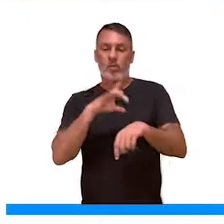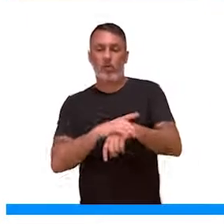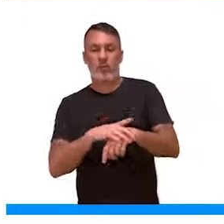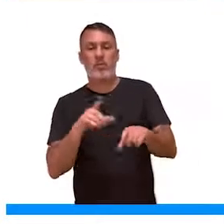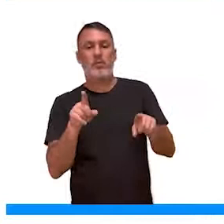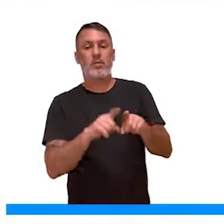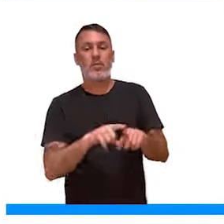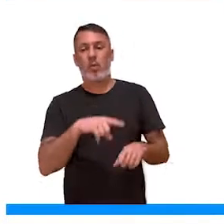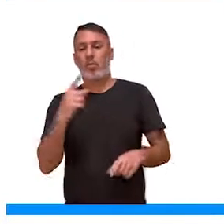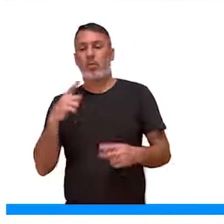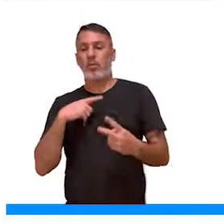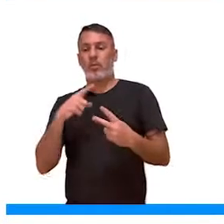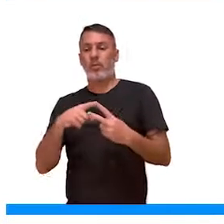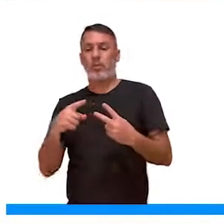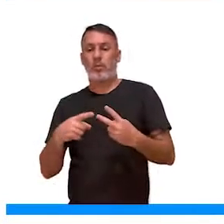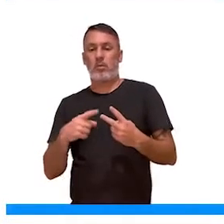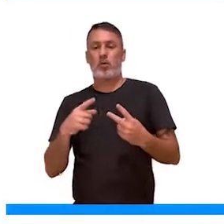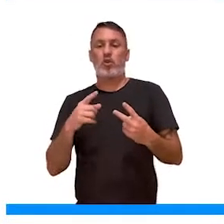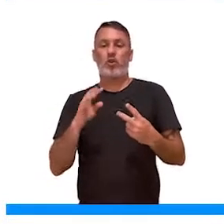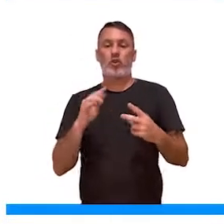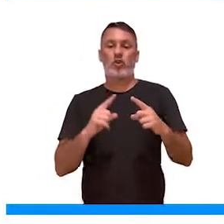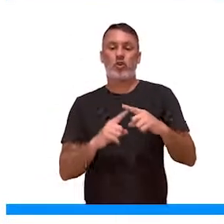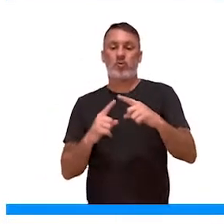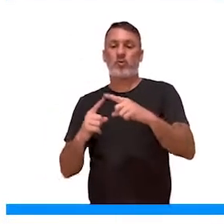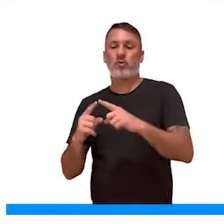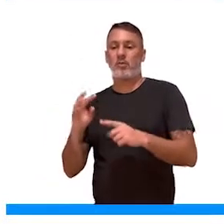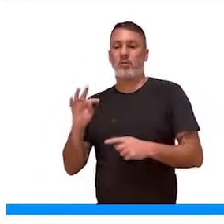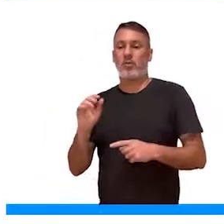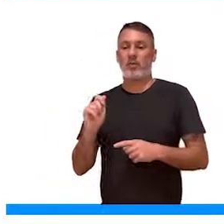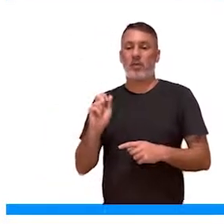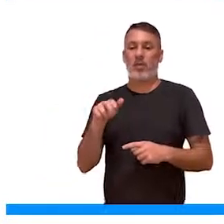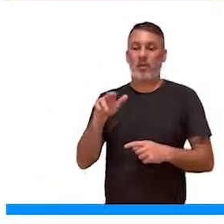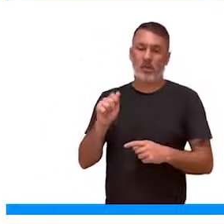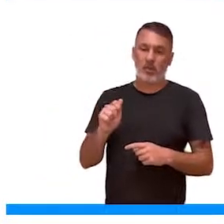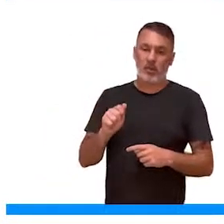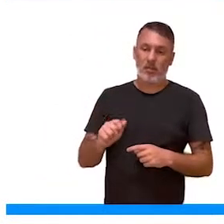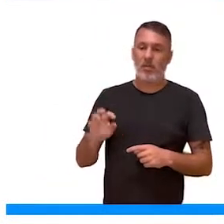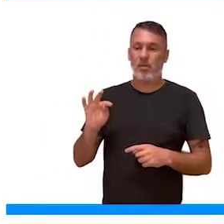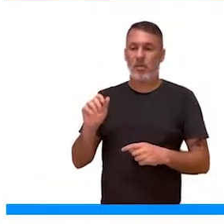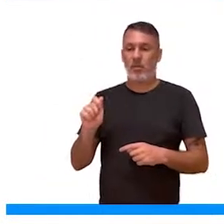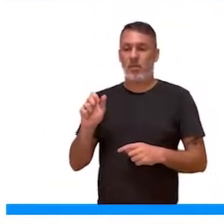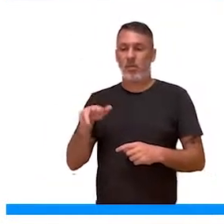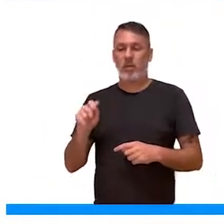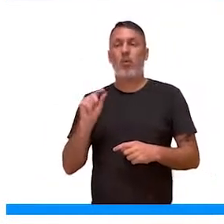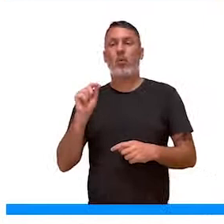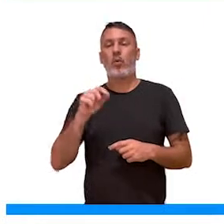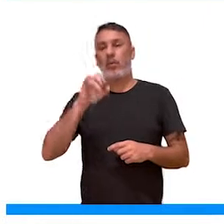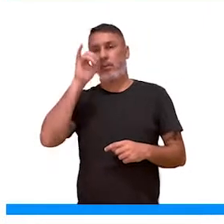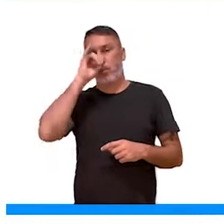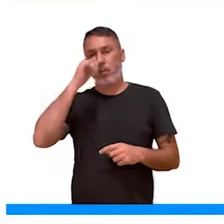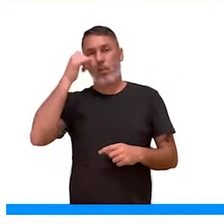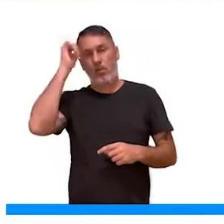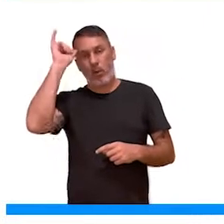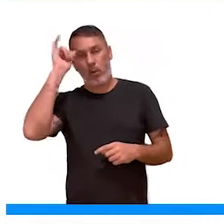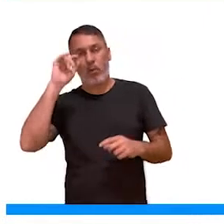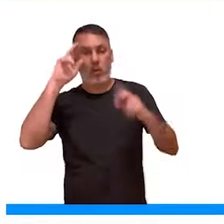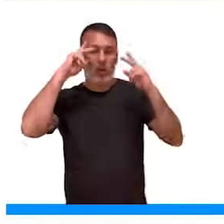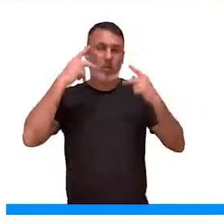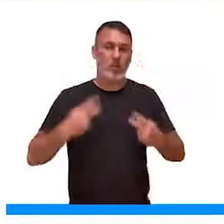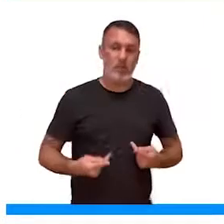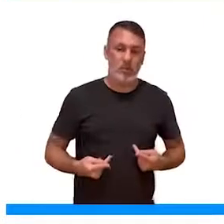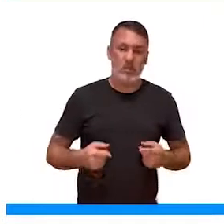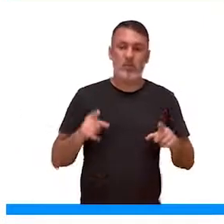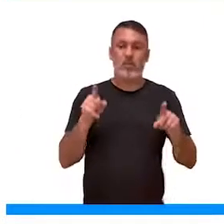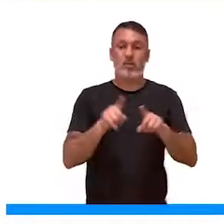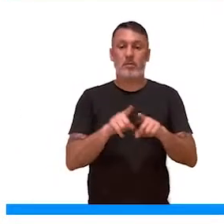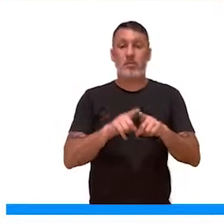tênia solium como pela tênia saginata, porque as duas vão infectar a saginata, a vaca ou boi, a solium, o